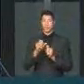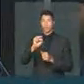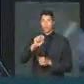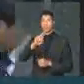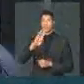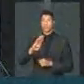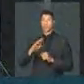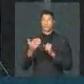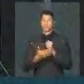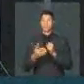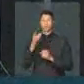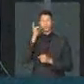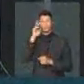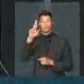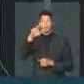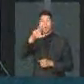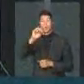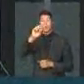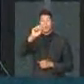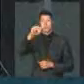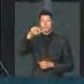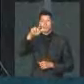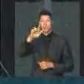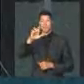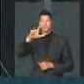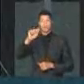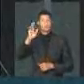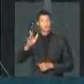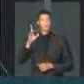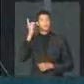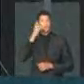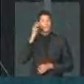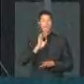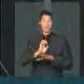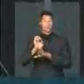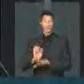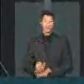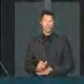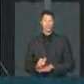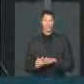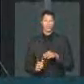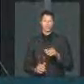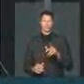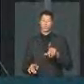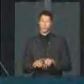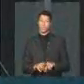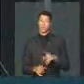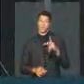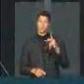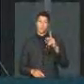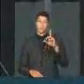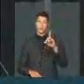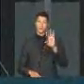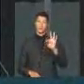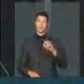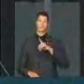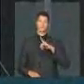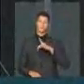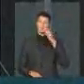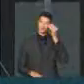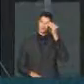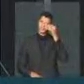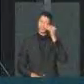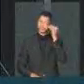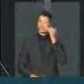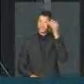subsecretária doutora Rosângela Curado. Doutor Marcos Pacheco, que já foi deputado estadual, quadro filiado do PDT, tem toda uma